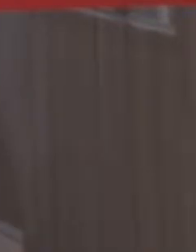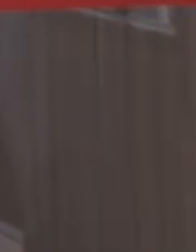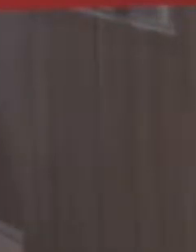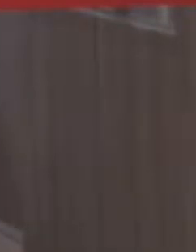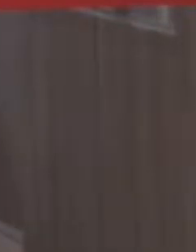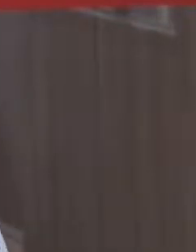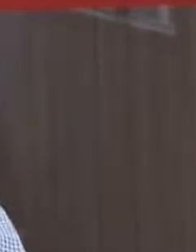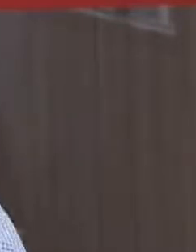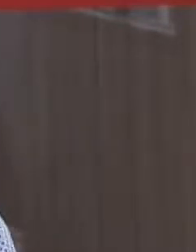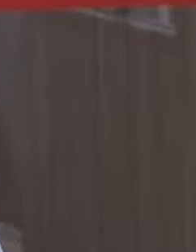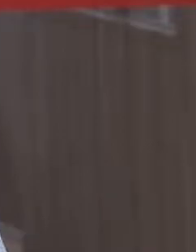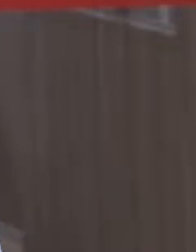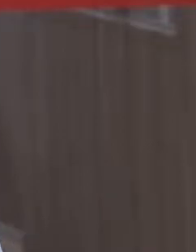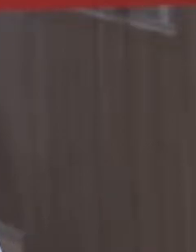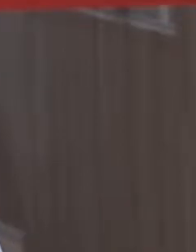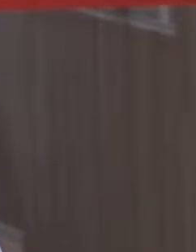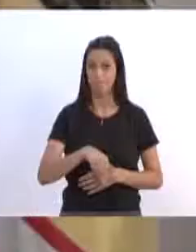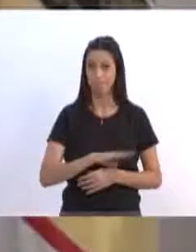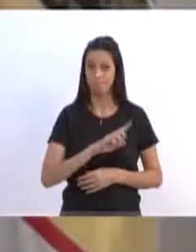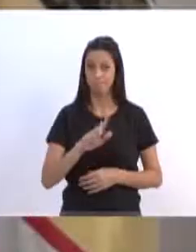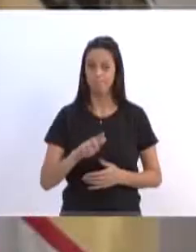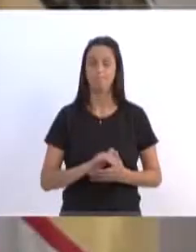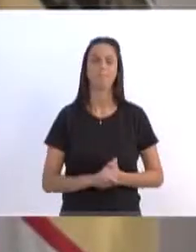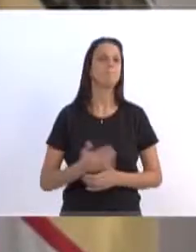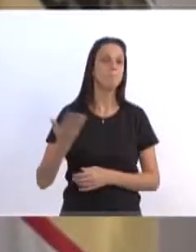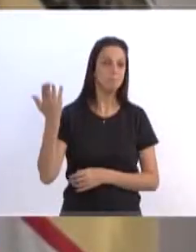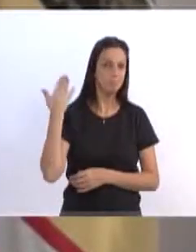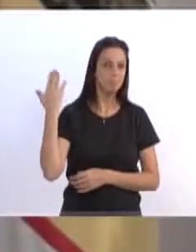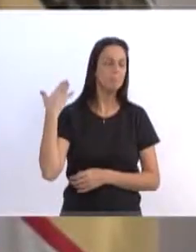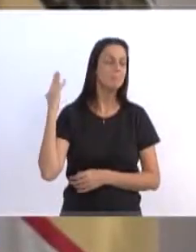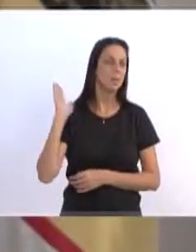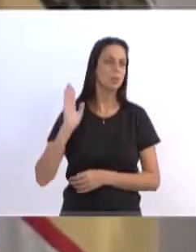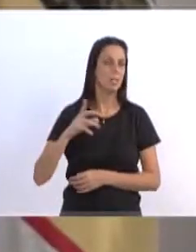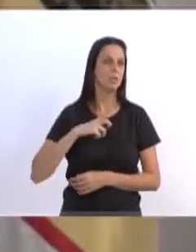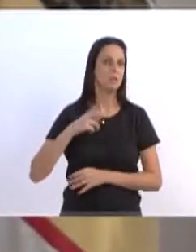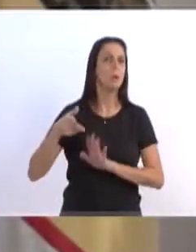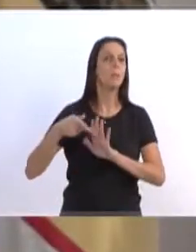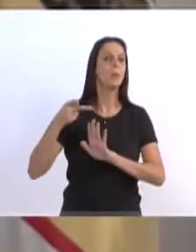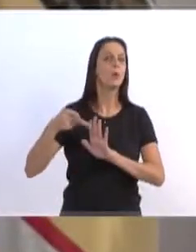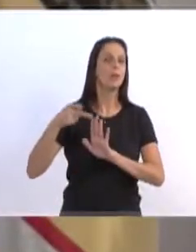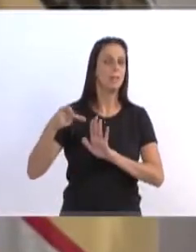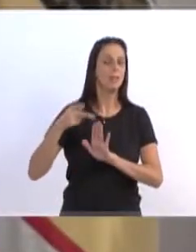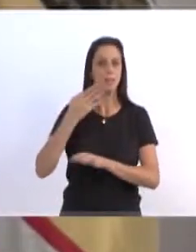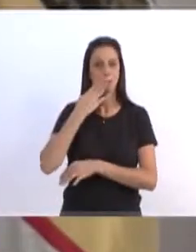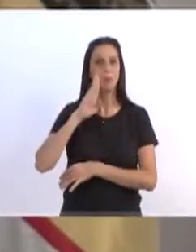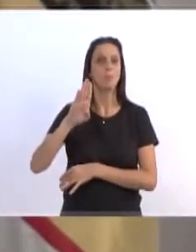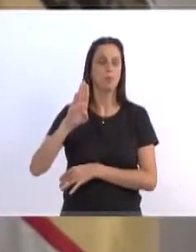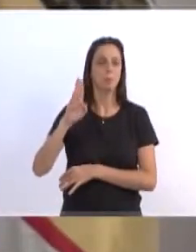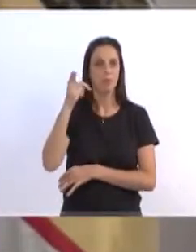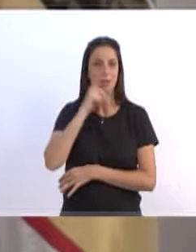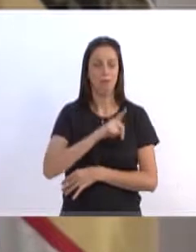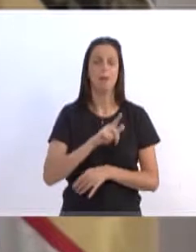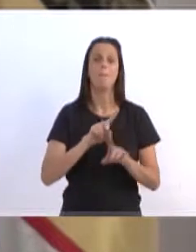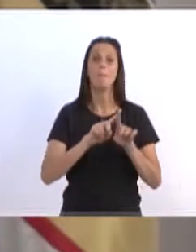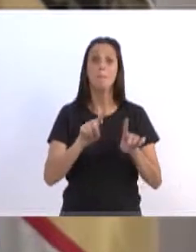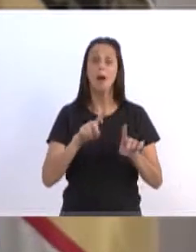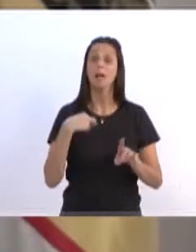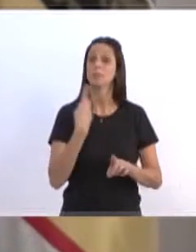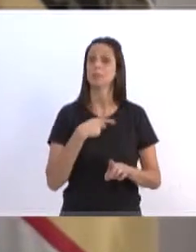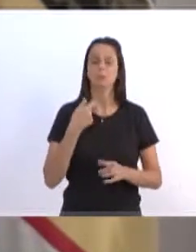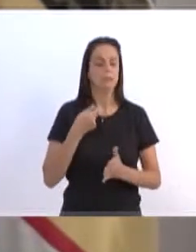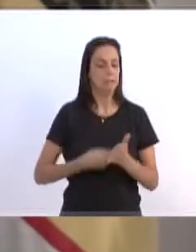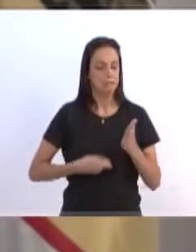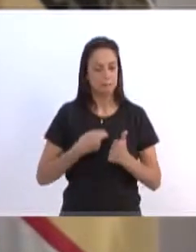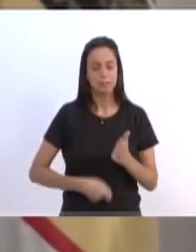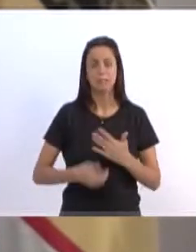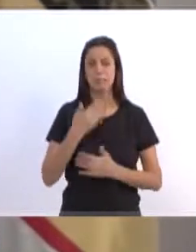devido respeito a essas crianças. Parabéns, parabéns. O presidente Marcelo Lanzarin comemorou o anúncio de que Blumenau receberá